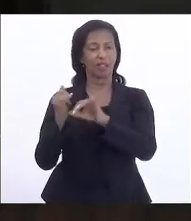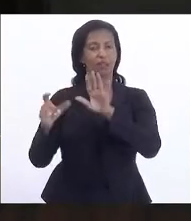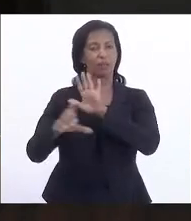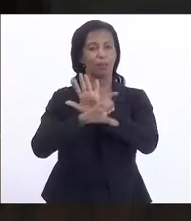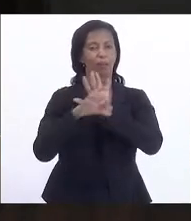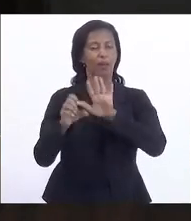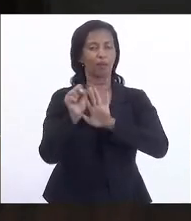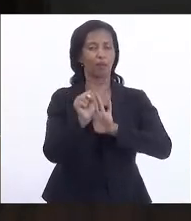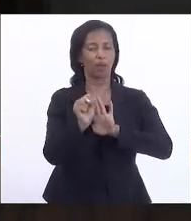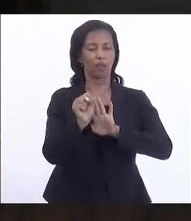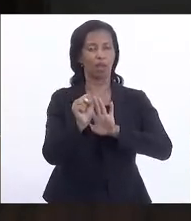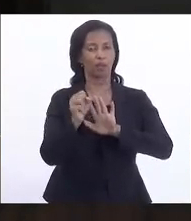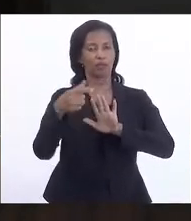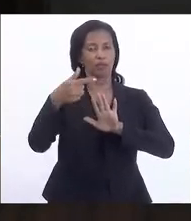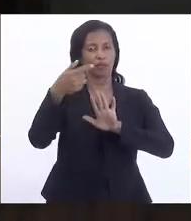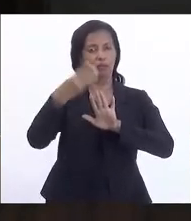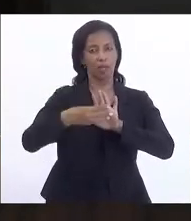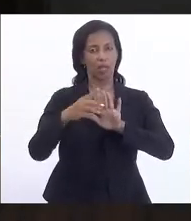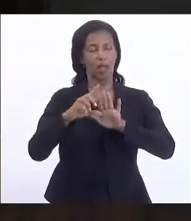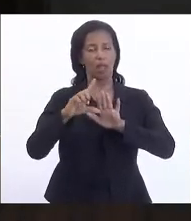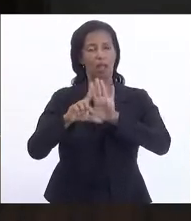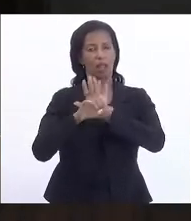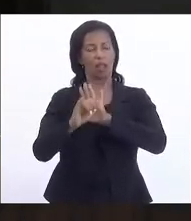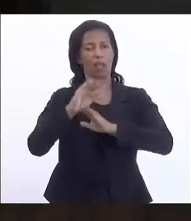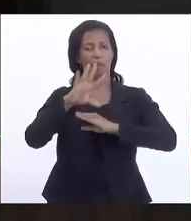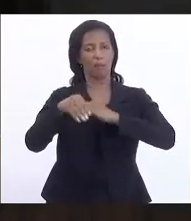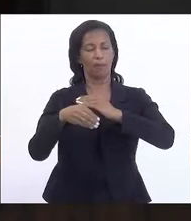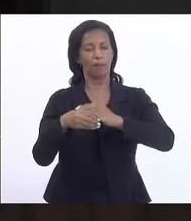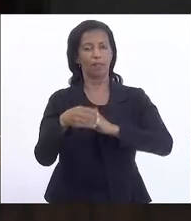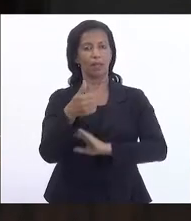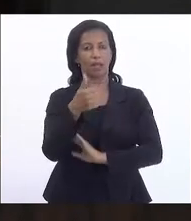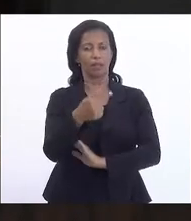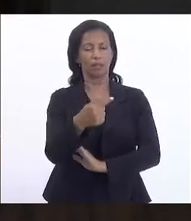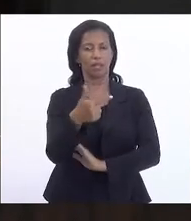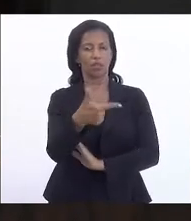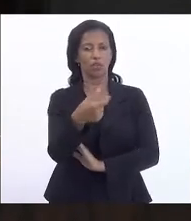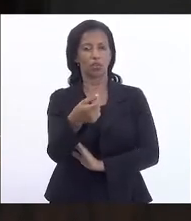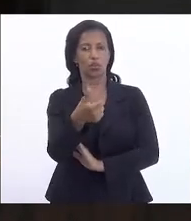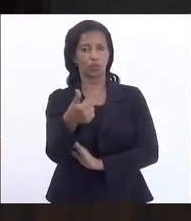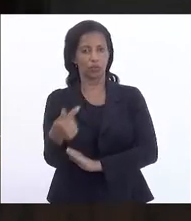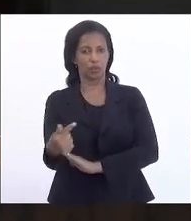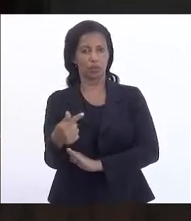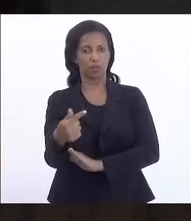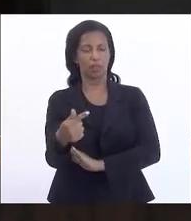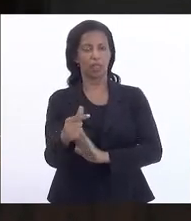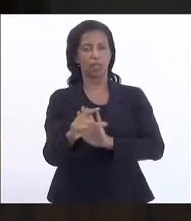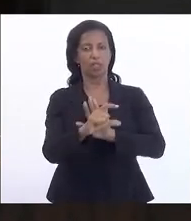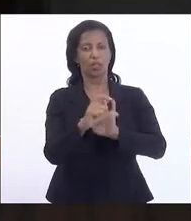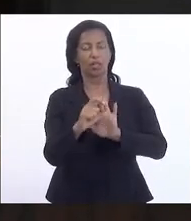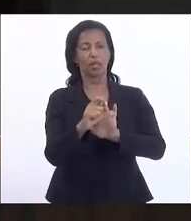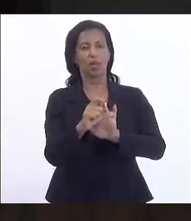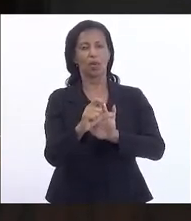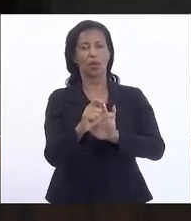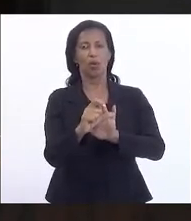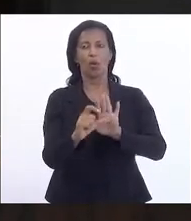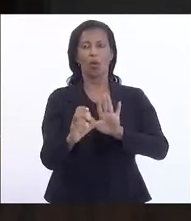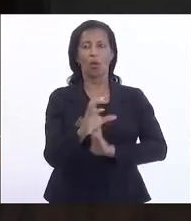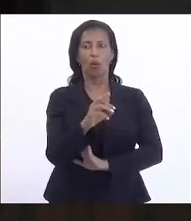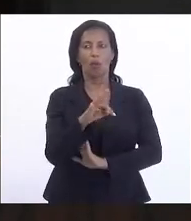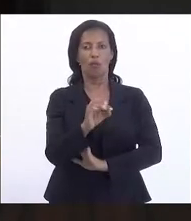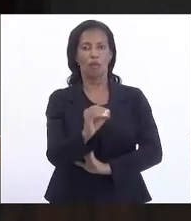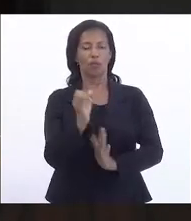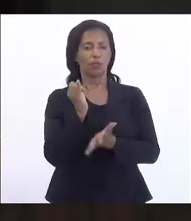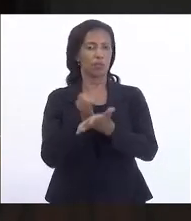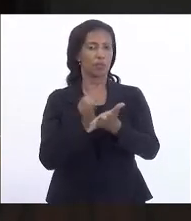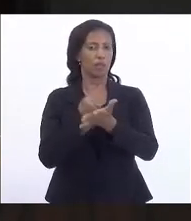3ª da Lei Cumprimental 60 de 7 de agosto de 2017, na cláusula 13ª do convênio ICMS 190